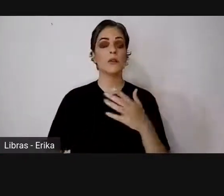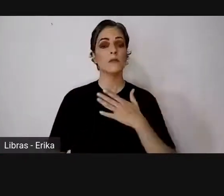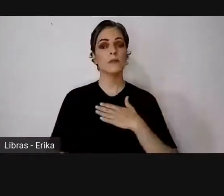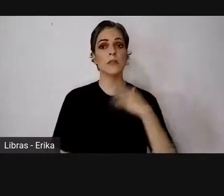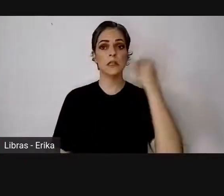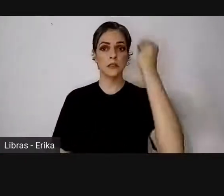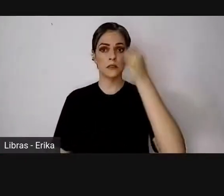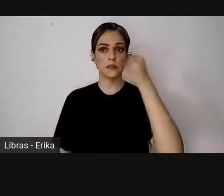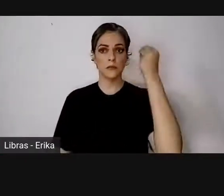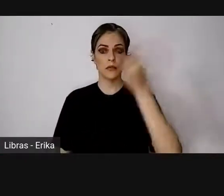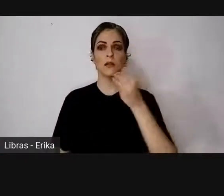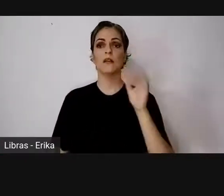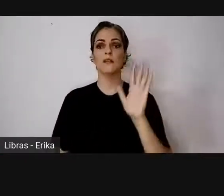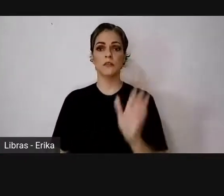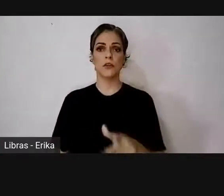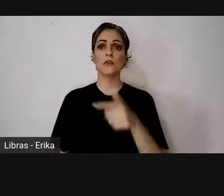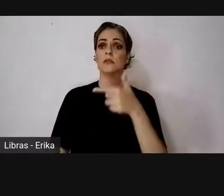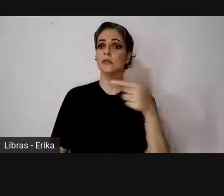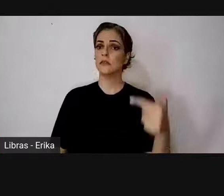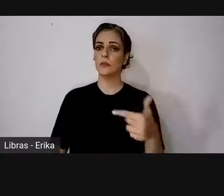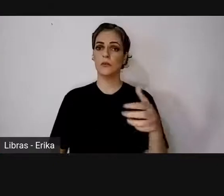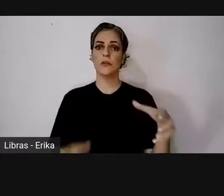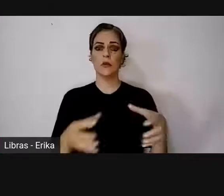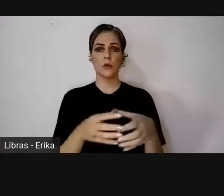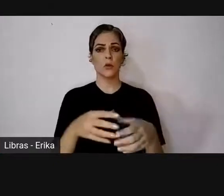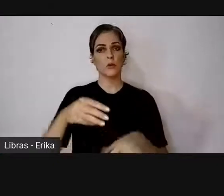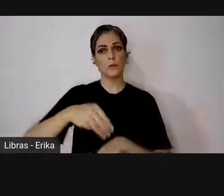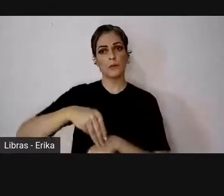turma do mestrado do CEFOR.